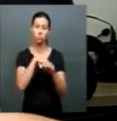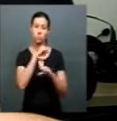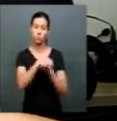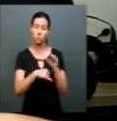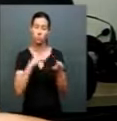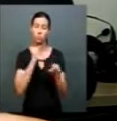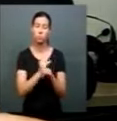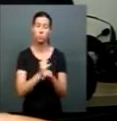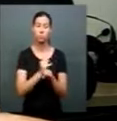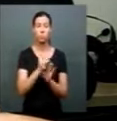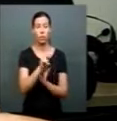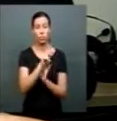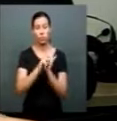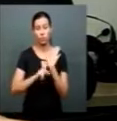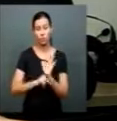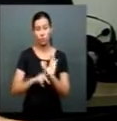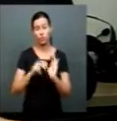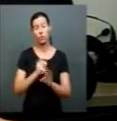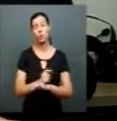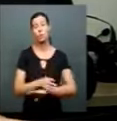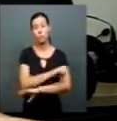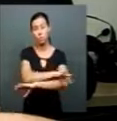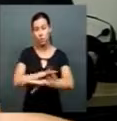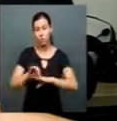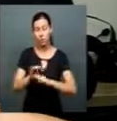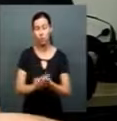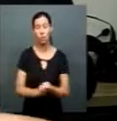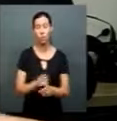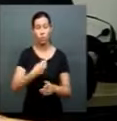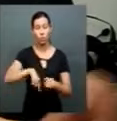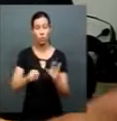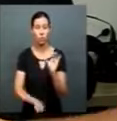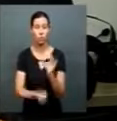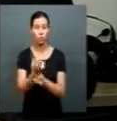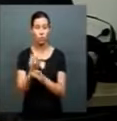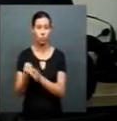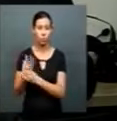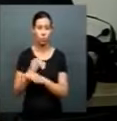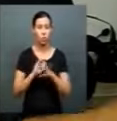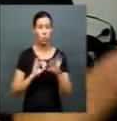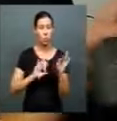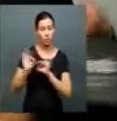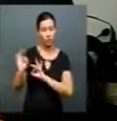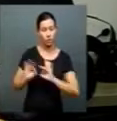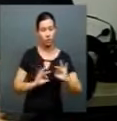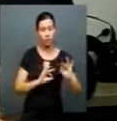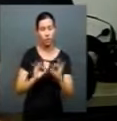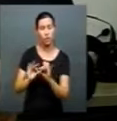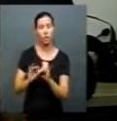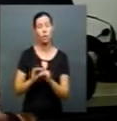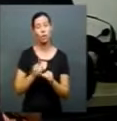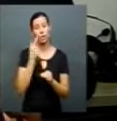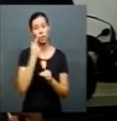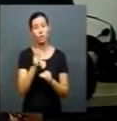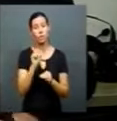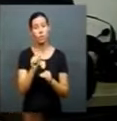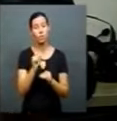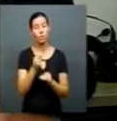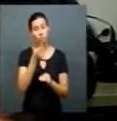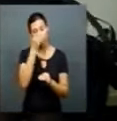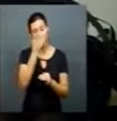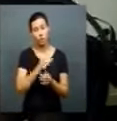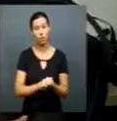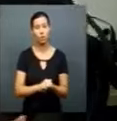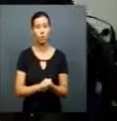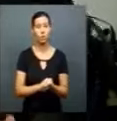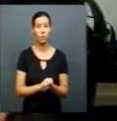invés de construir um decorado, ou além de construir o decorado, a gente consegue colocar ele dentro do óculos e vira uma tecnologia portátil. Eu